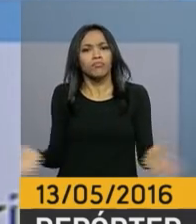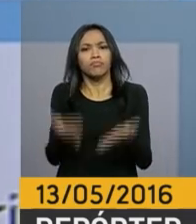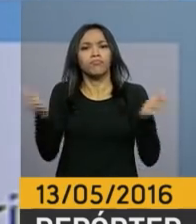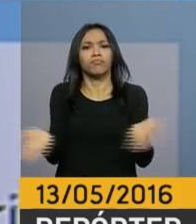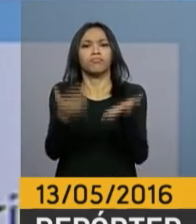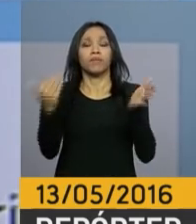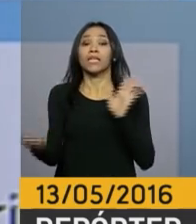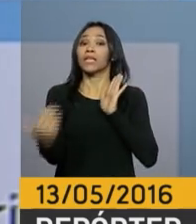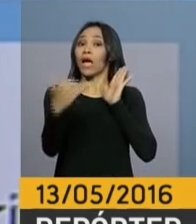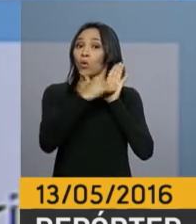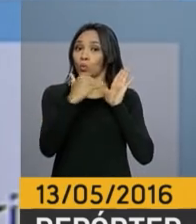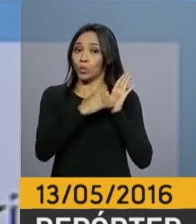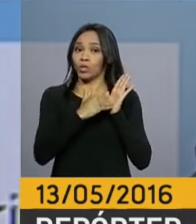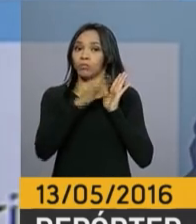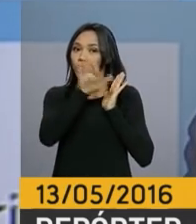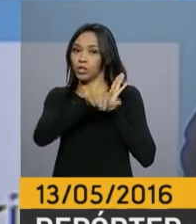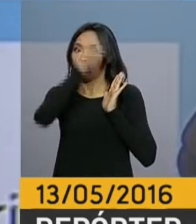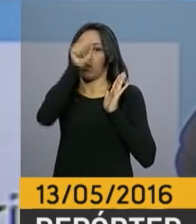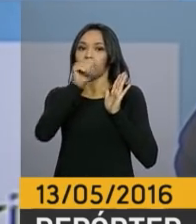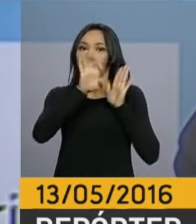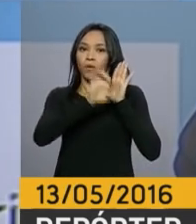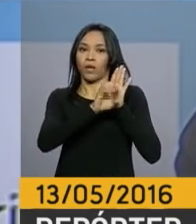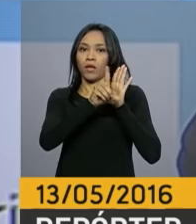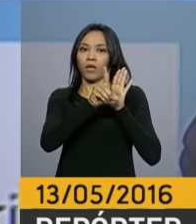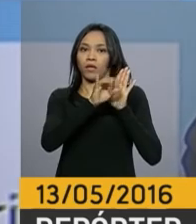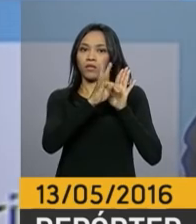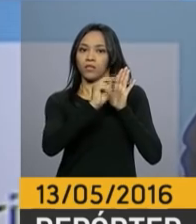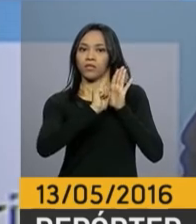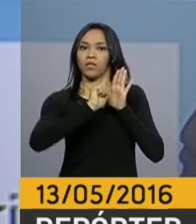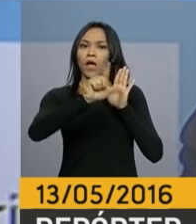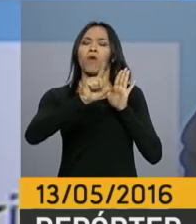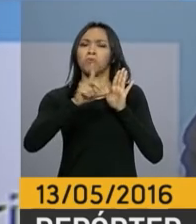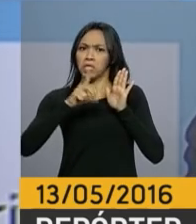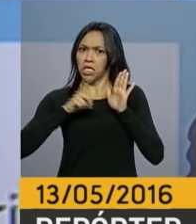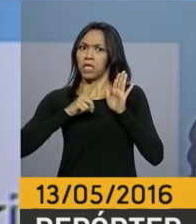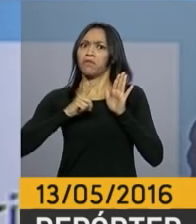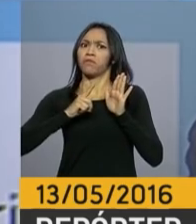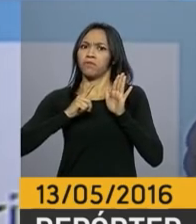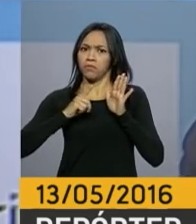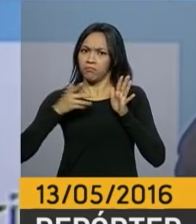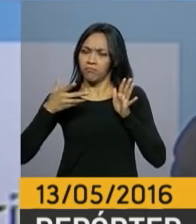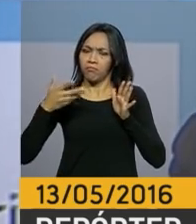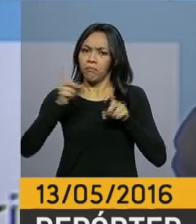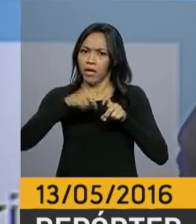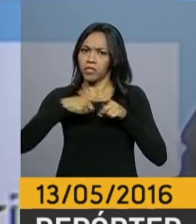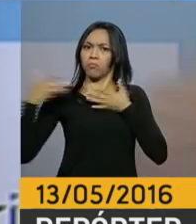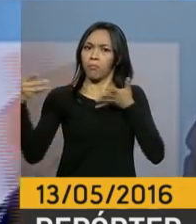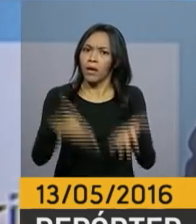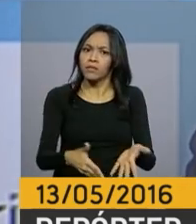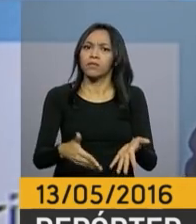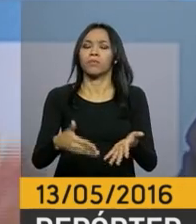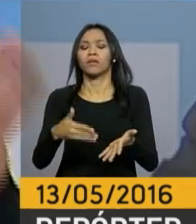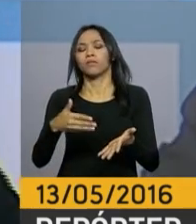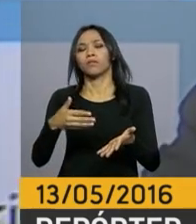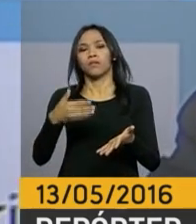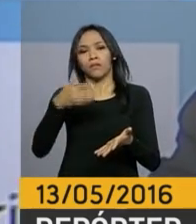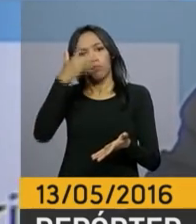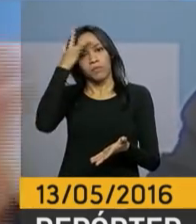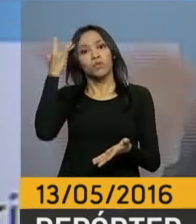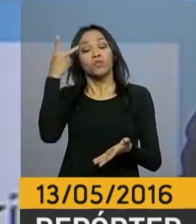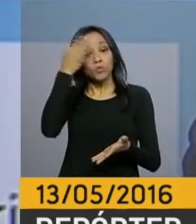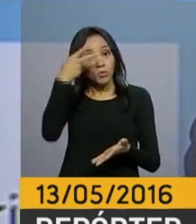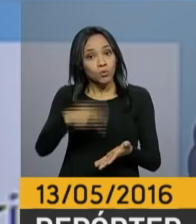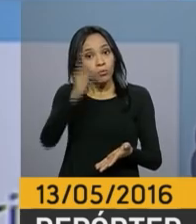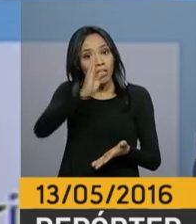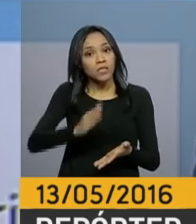médicos brasileiros entrando eh no Mais Médicos ou brasileiros formados com CRM aqui ou brasileiros que se formaram